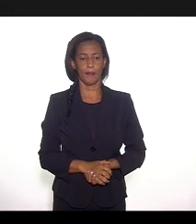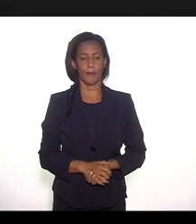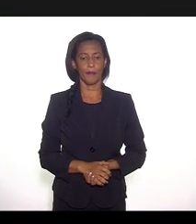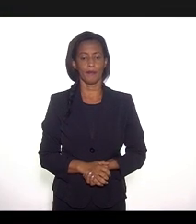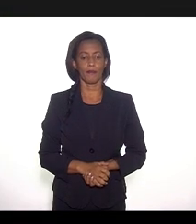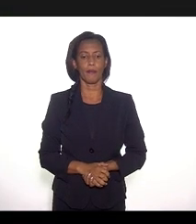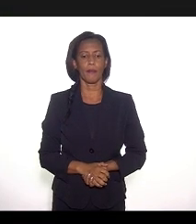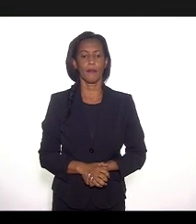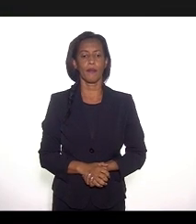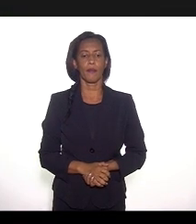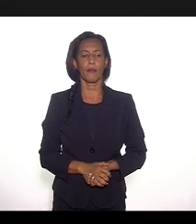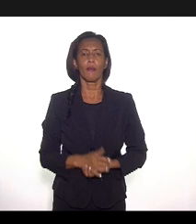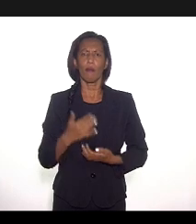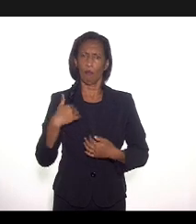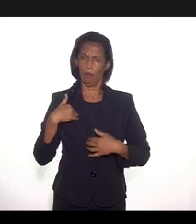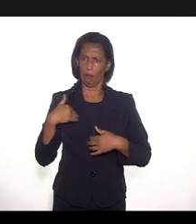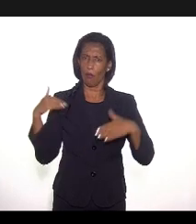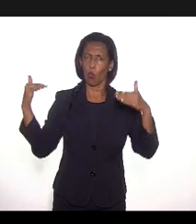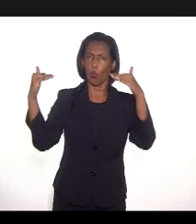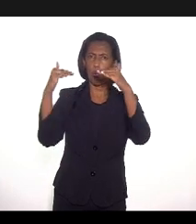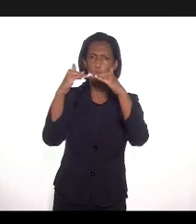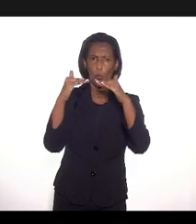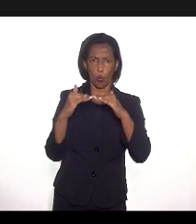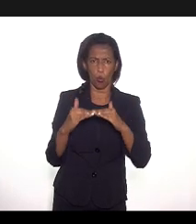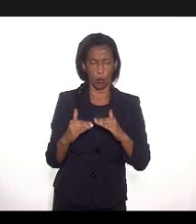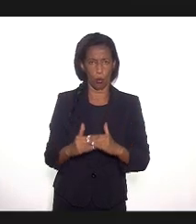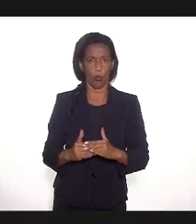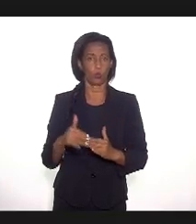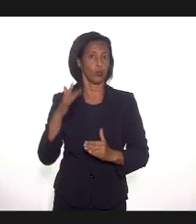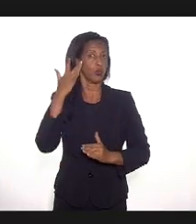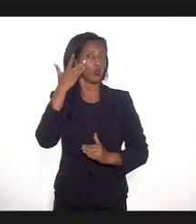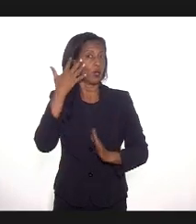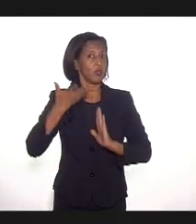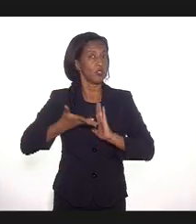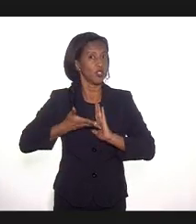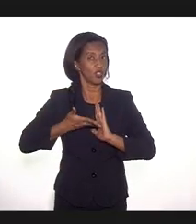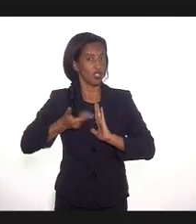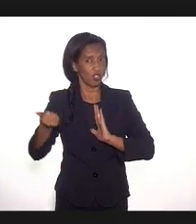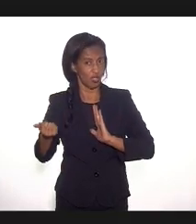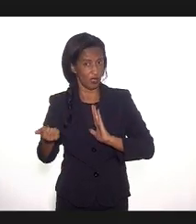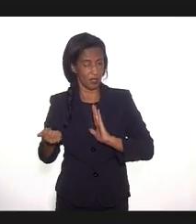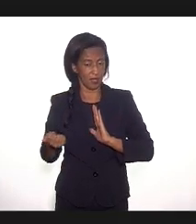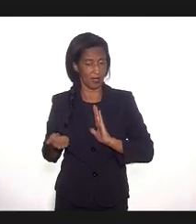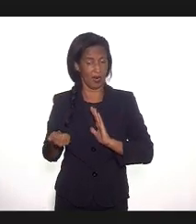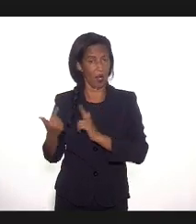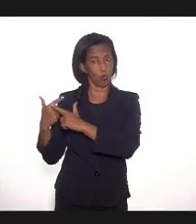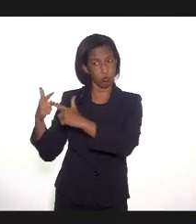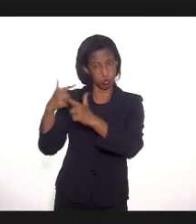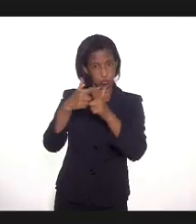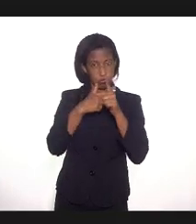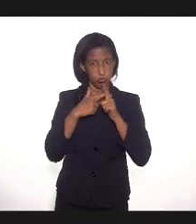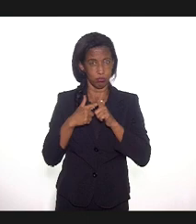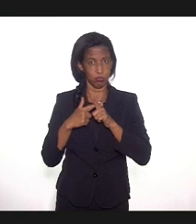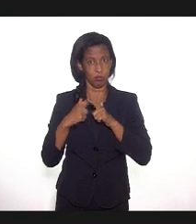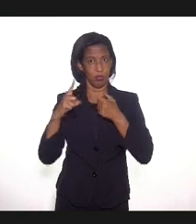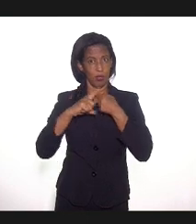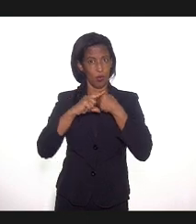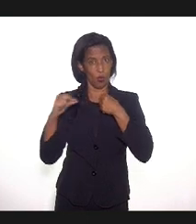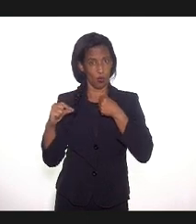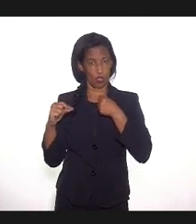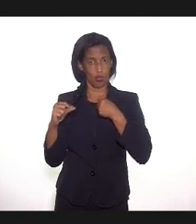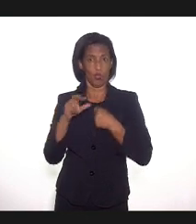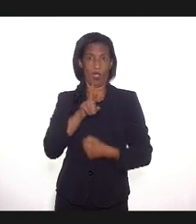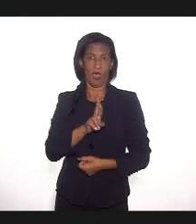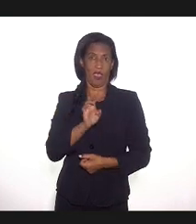Eu insisto, eu concordo, eu só acho que deveria tirar, por todas as complicações... O artigo da